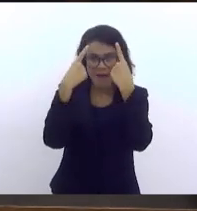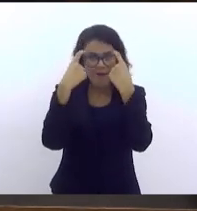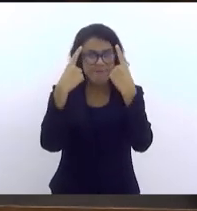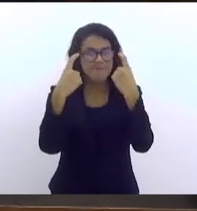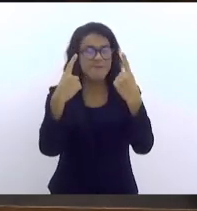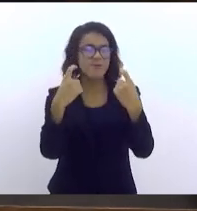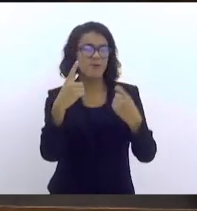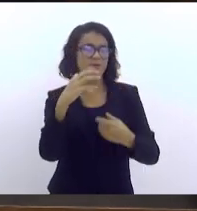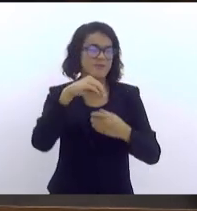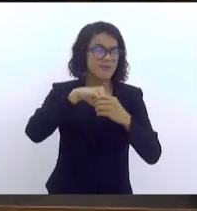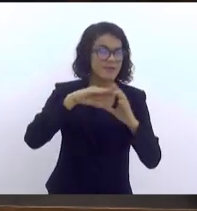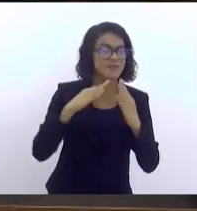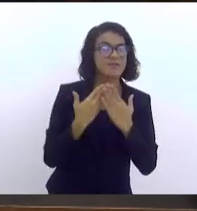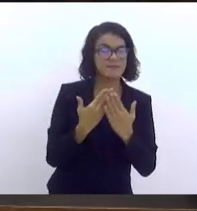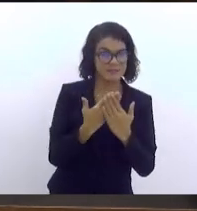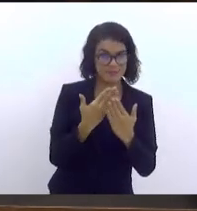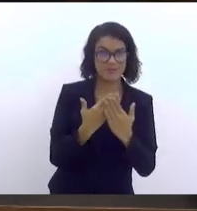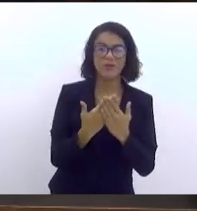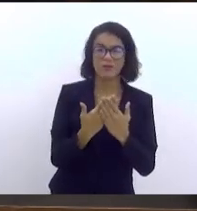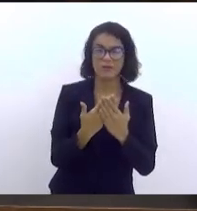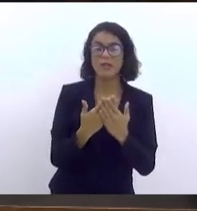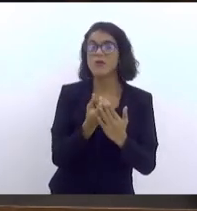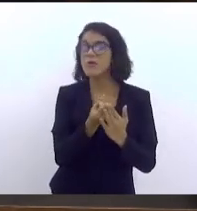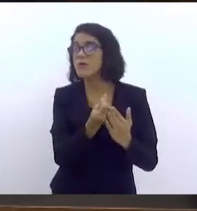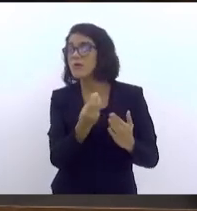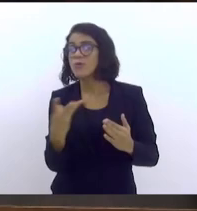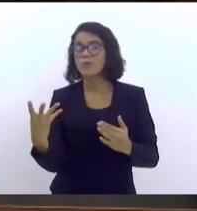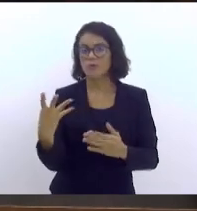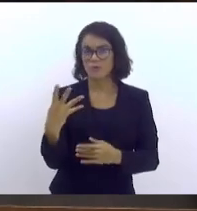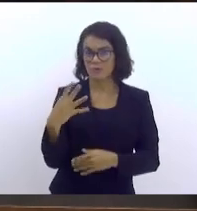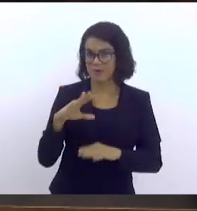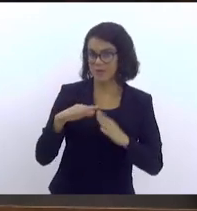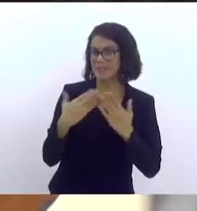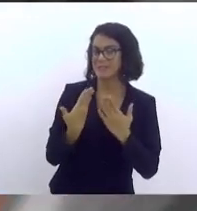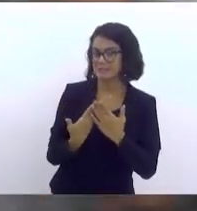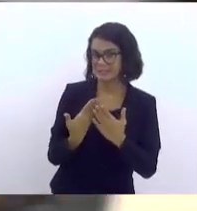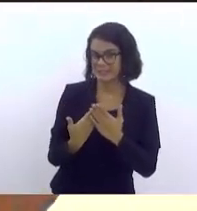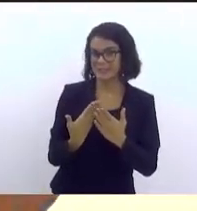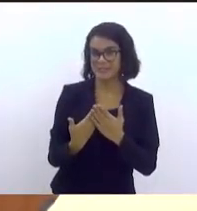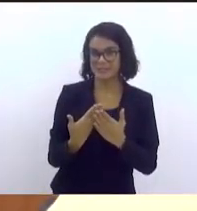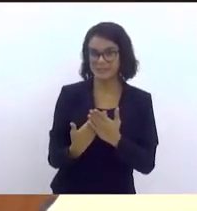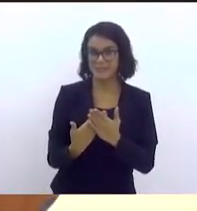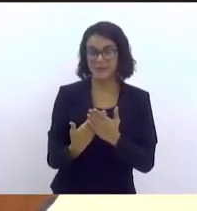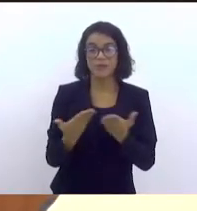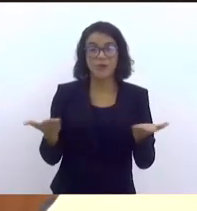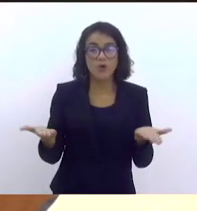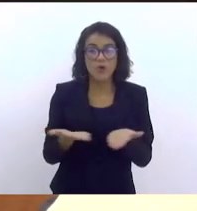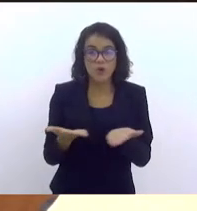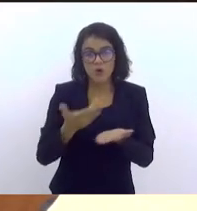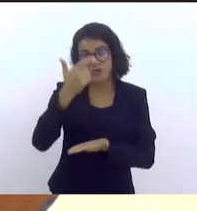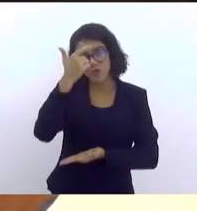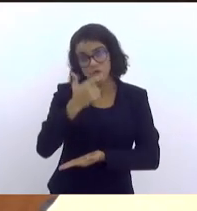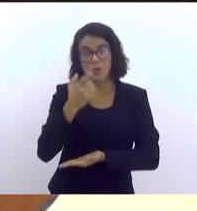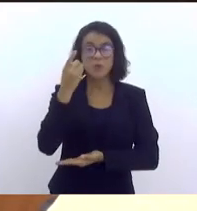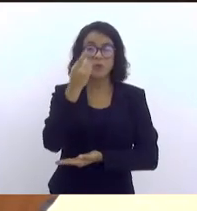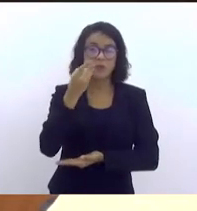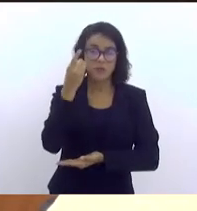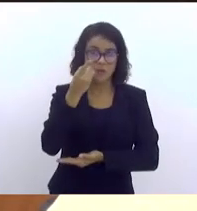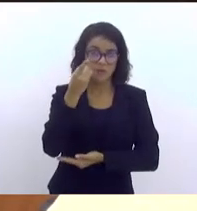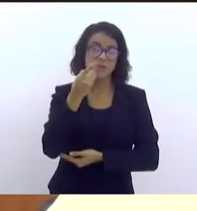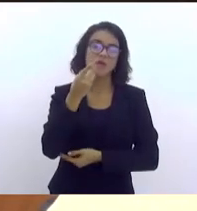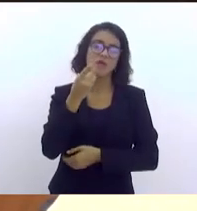nas escolas e também Quantas escolas hoje eu sou deputado estadual